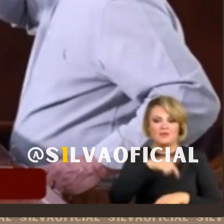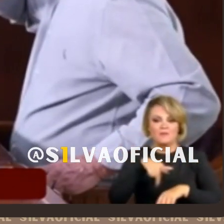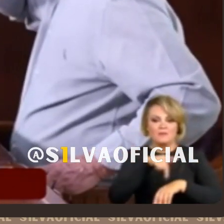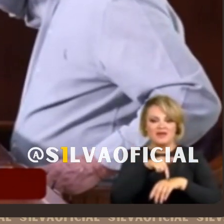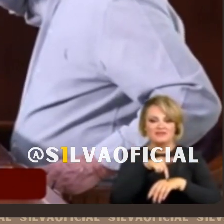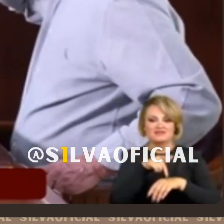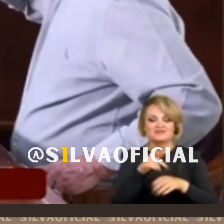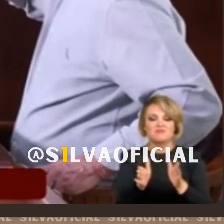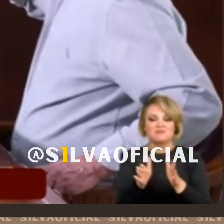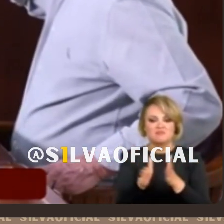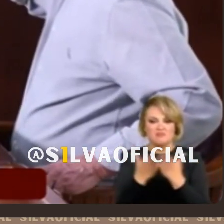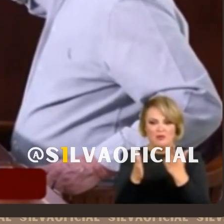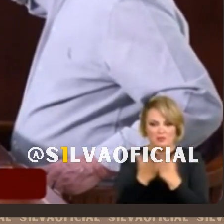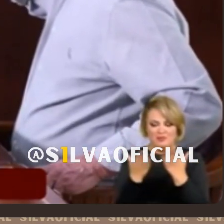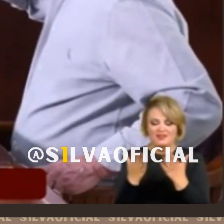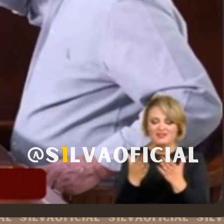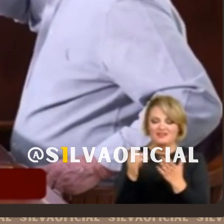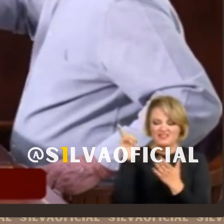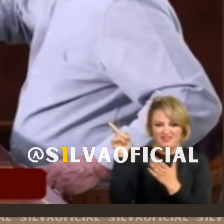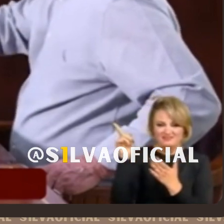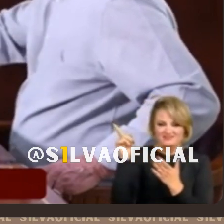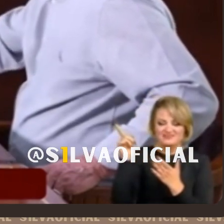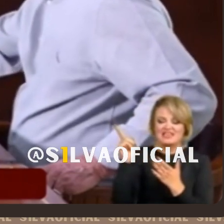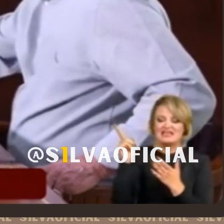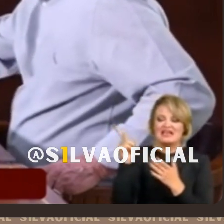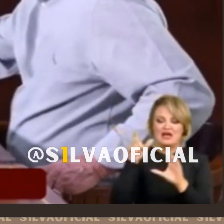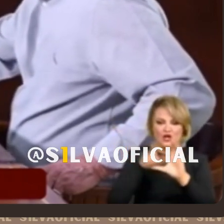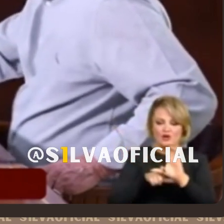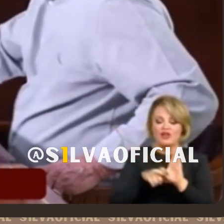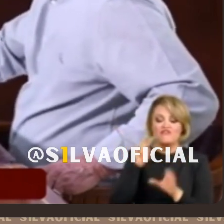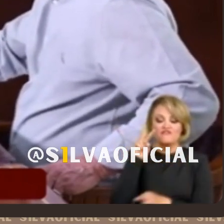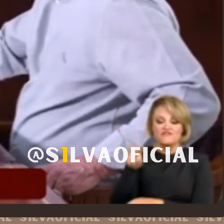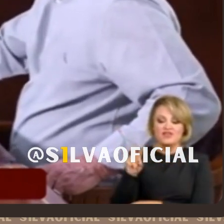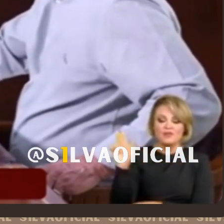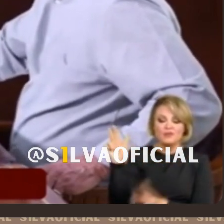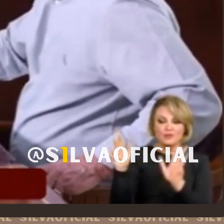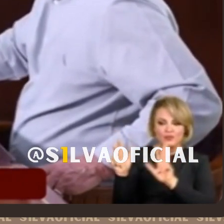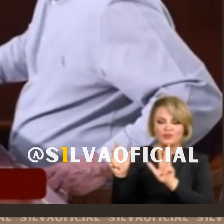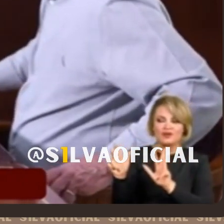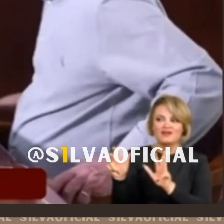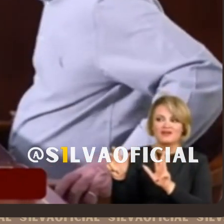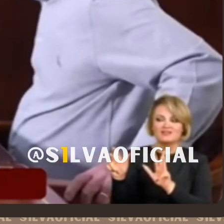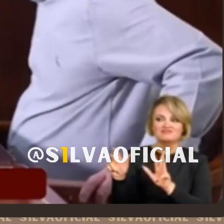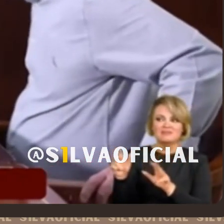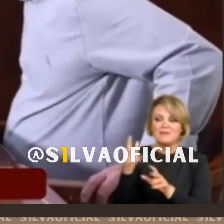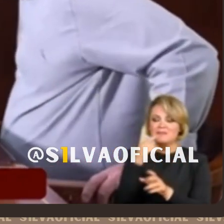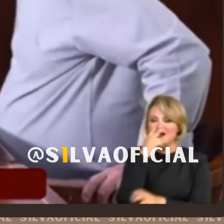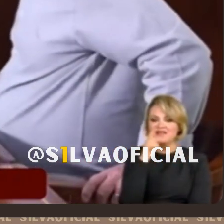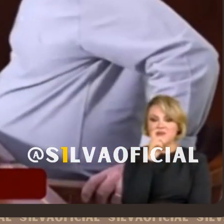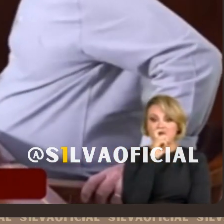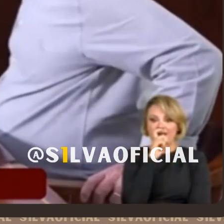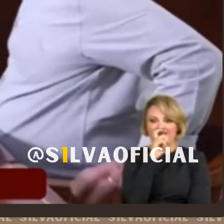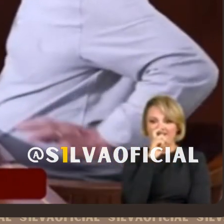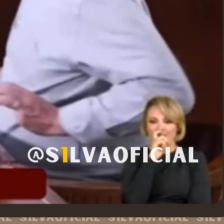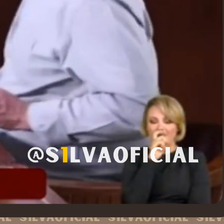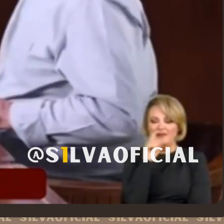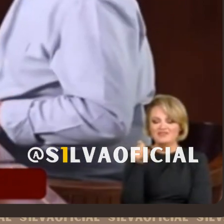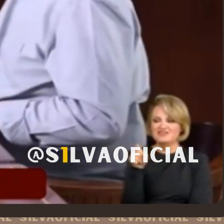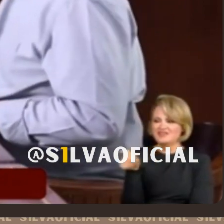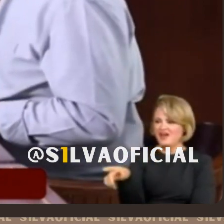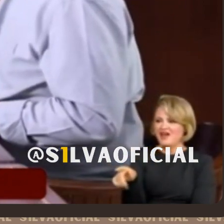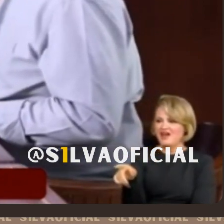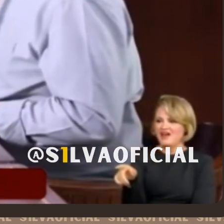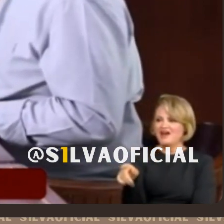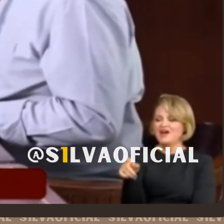É uma figura que eles sentem o presidente Lula como alguém que defende realmente os mais pobres também na África. É, essa coisa do Brasil